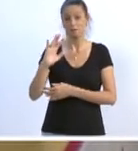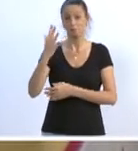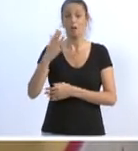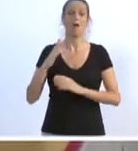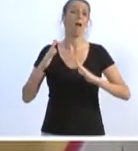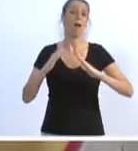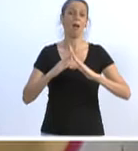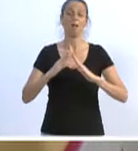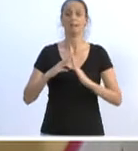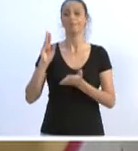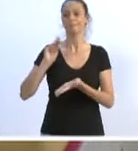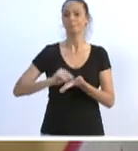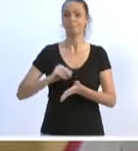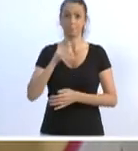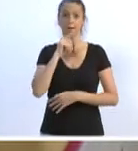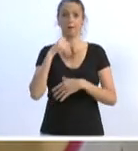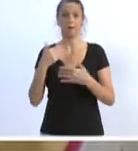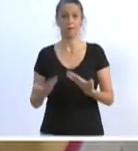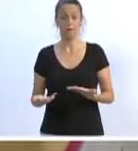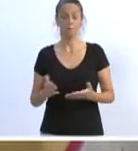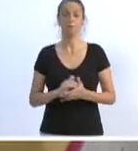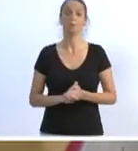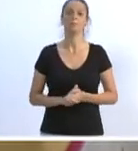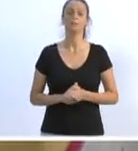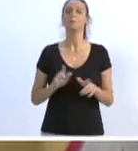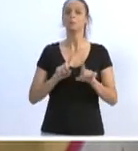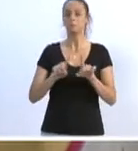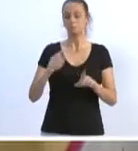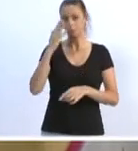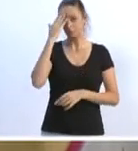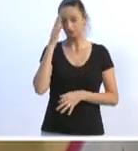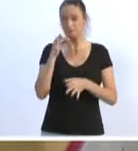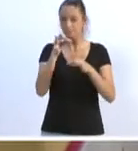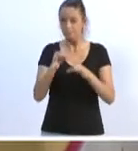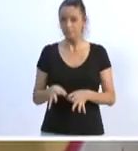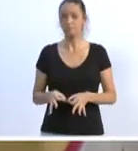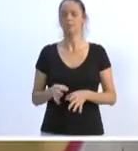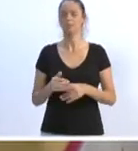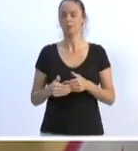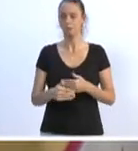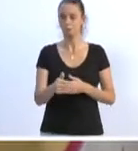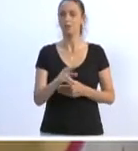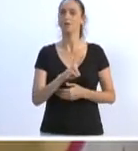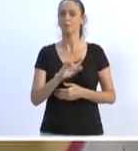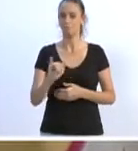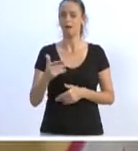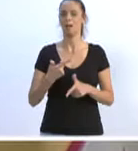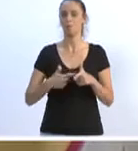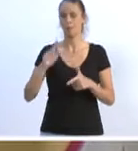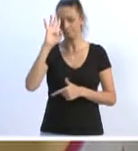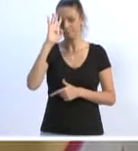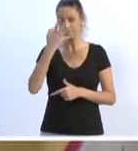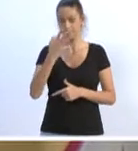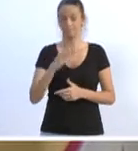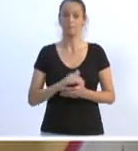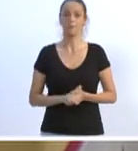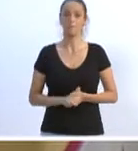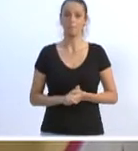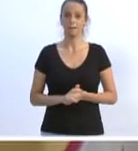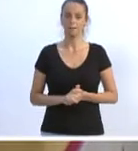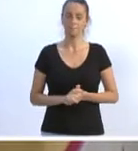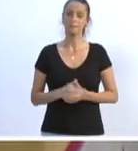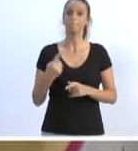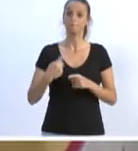é nós teremos com certeza absoluta logo uma solução para isso seja pela